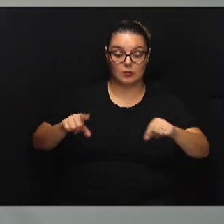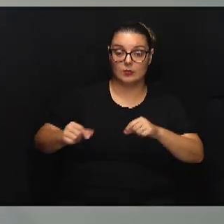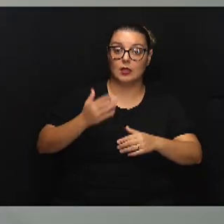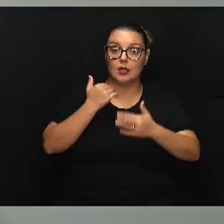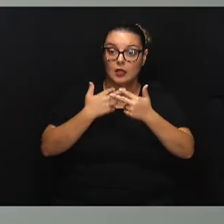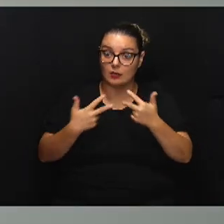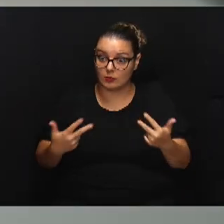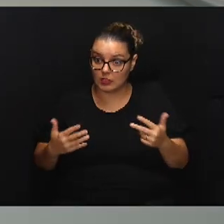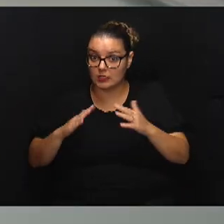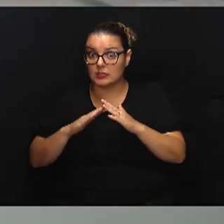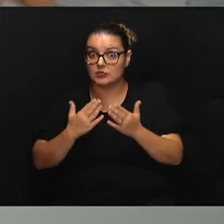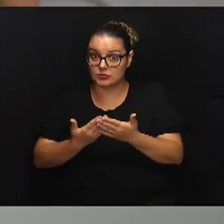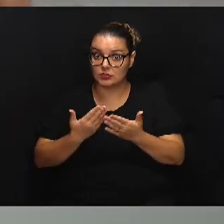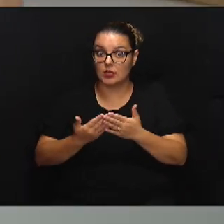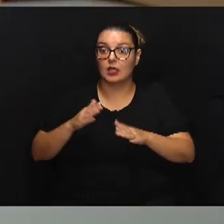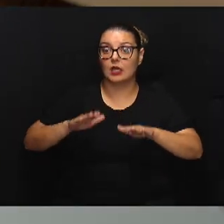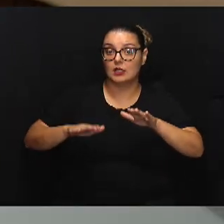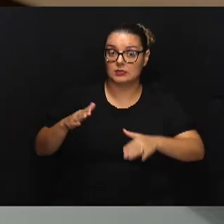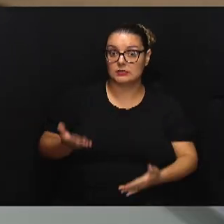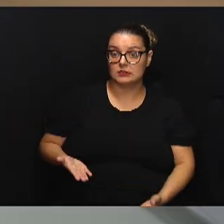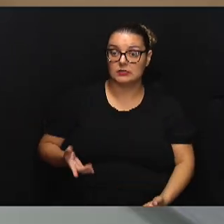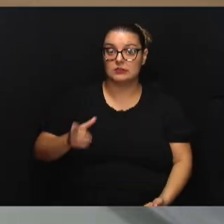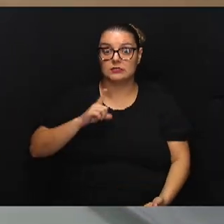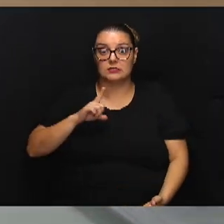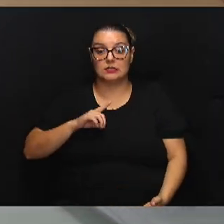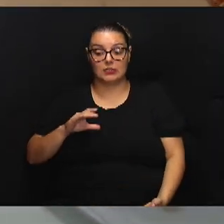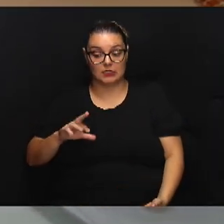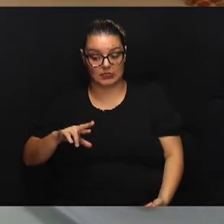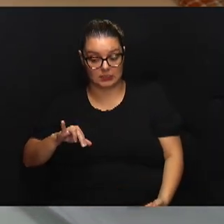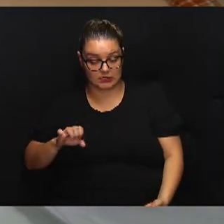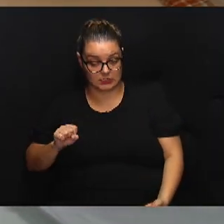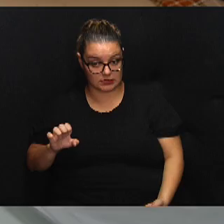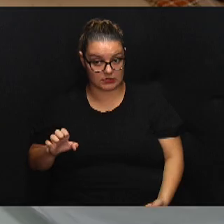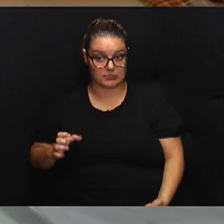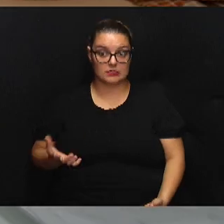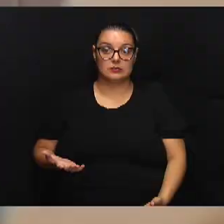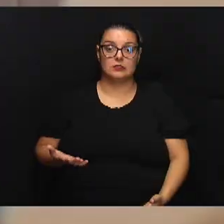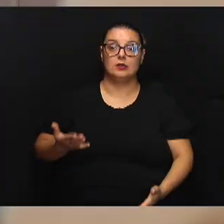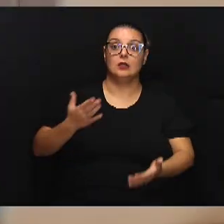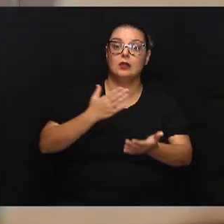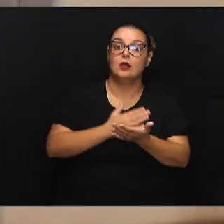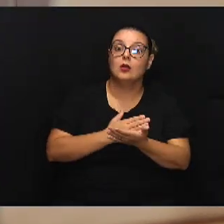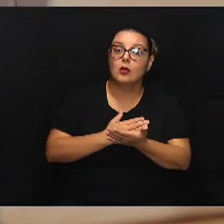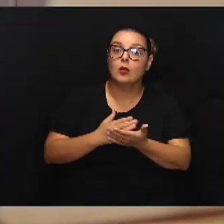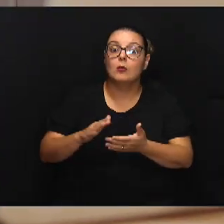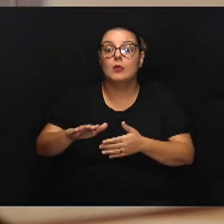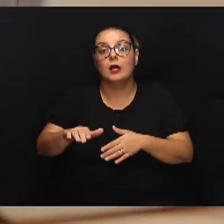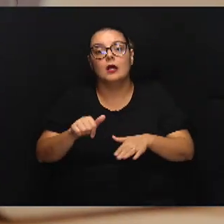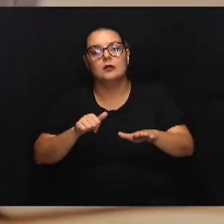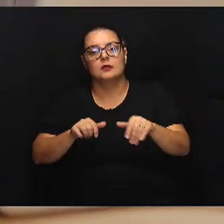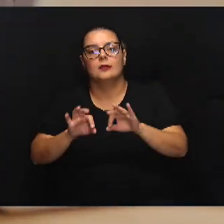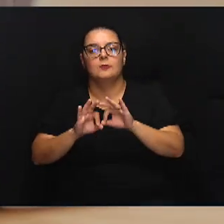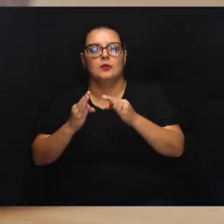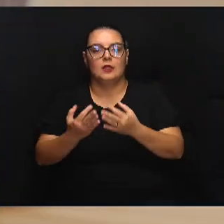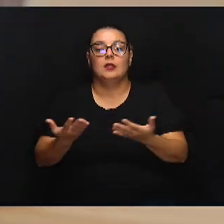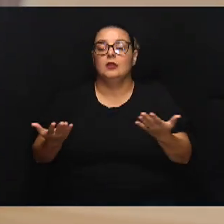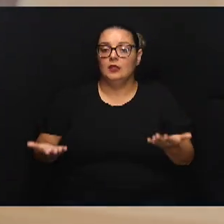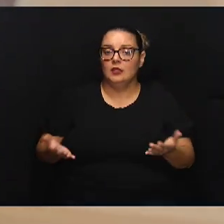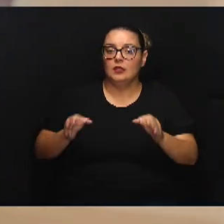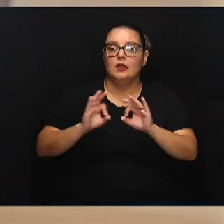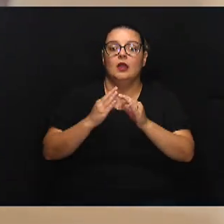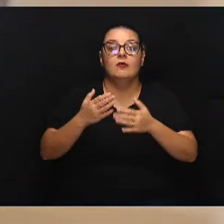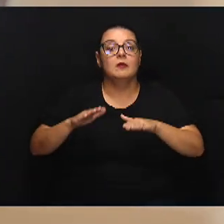na escola, muitas vezes ele tem crises. Então, começa a se chamar a família, e a família